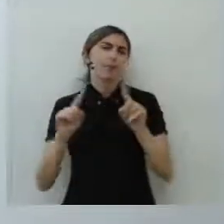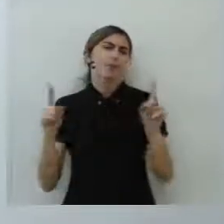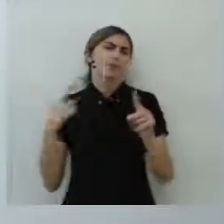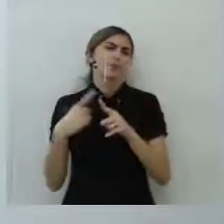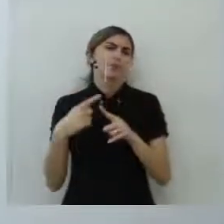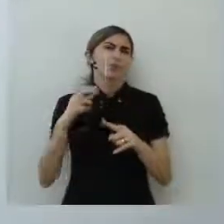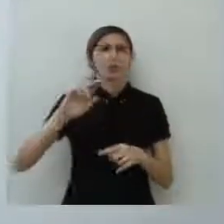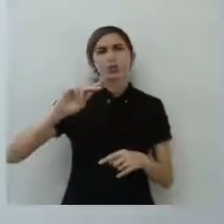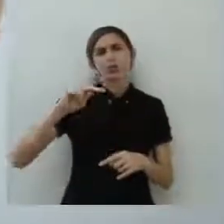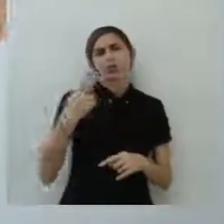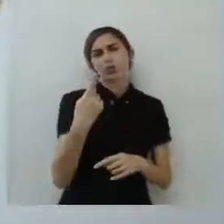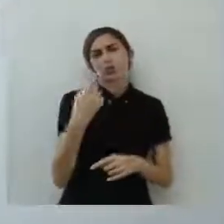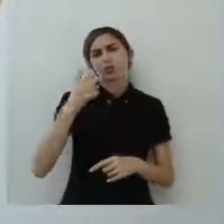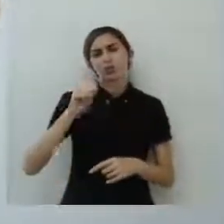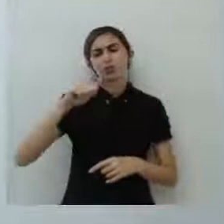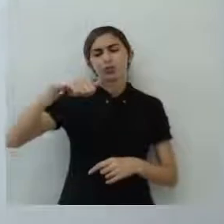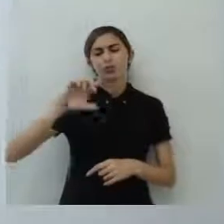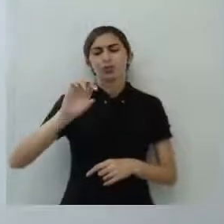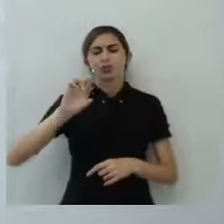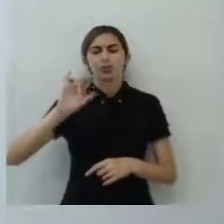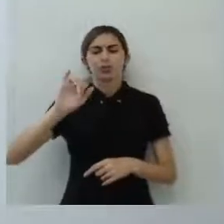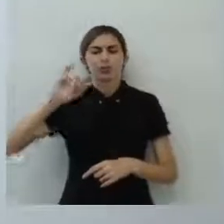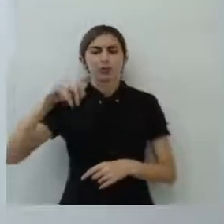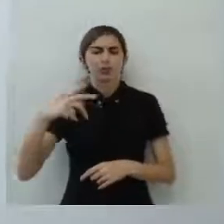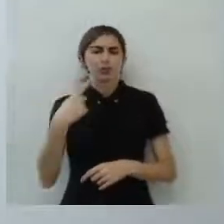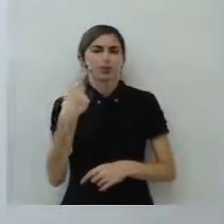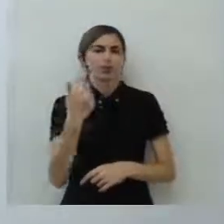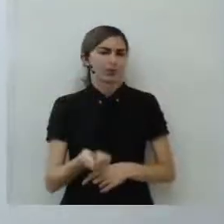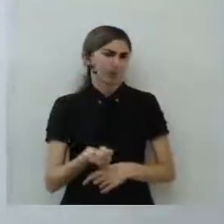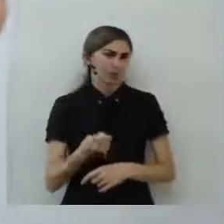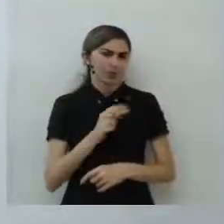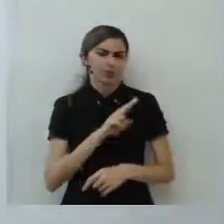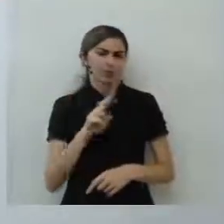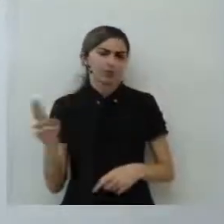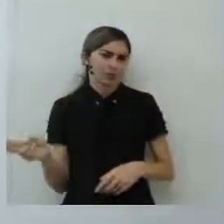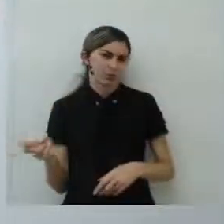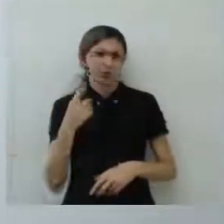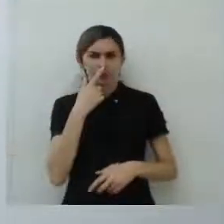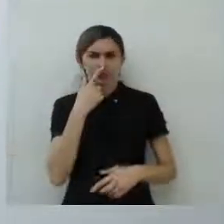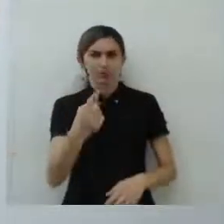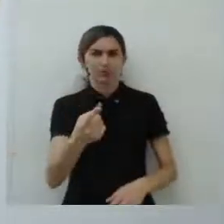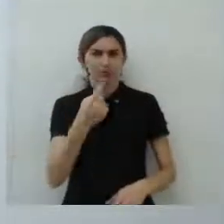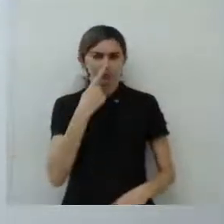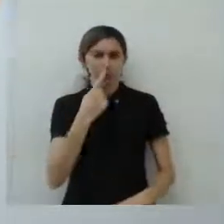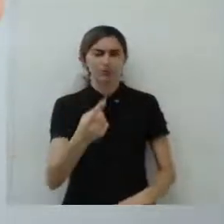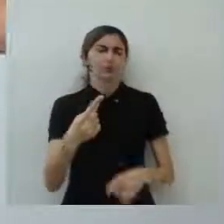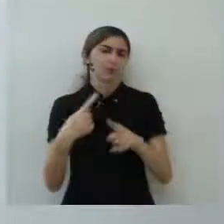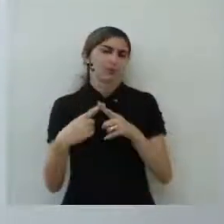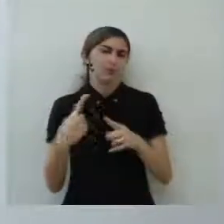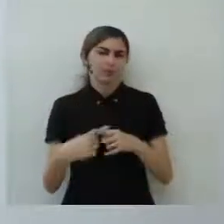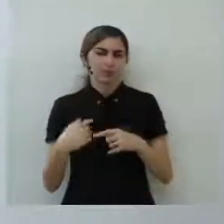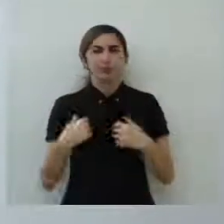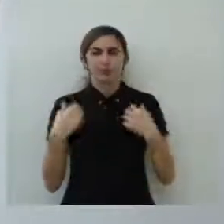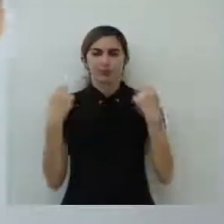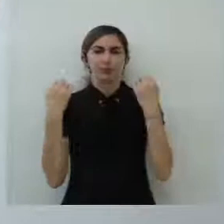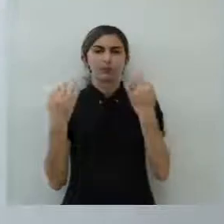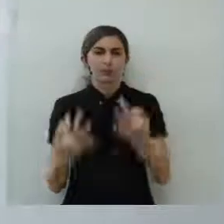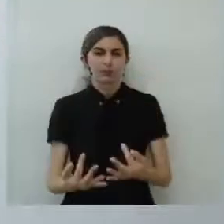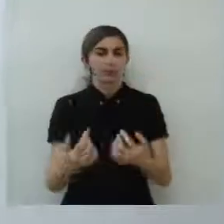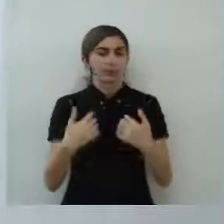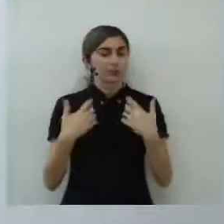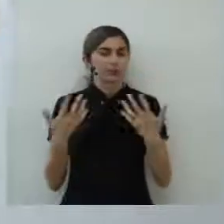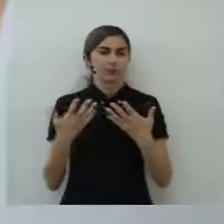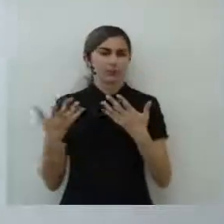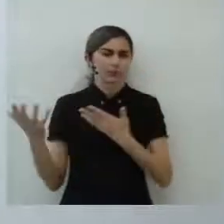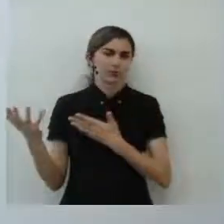por que Chacrinha? Por que Abelardo Barbosa era chamado de Chacrinha? A gente vai dizer daqui a pouco, na hora certa. Eu queria